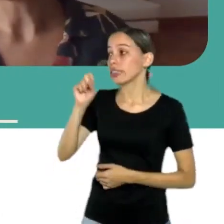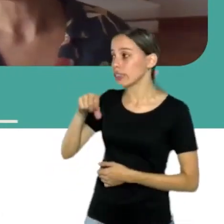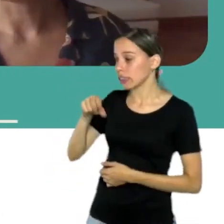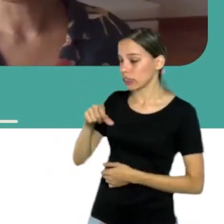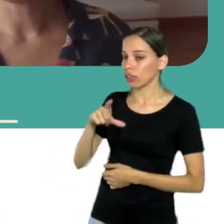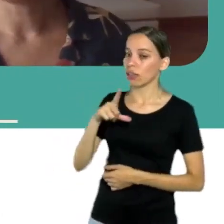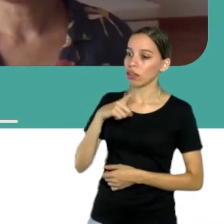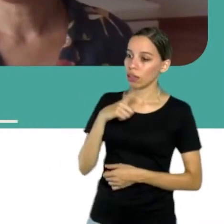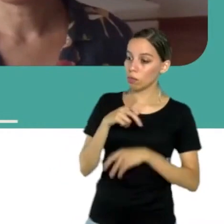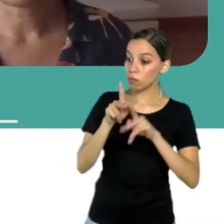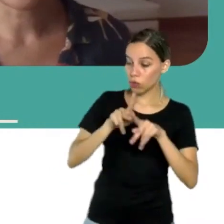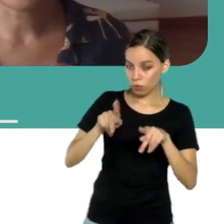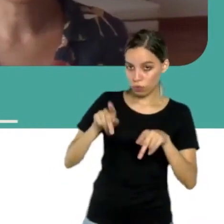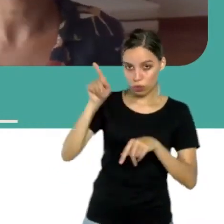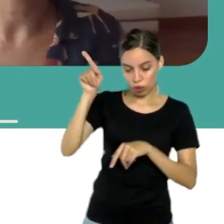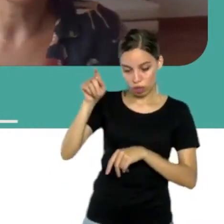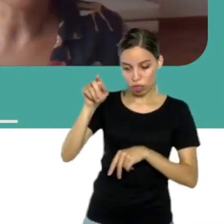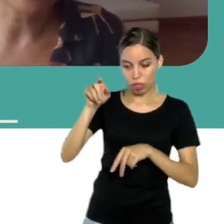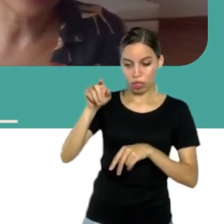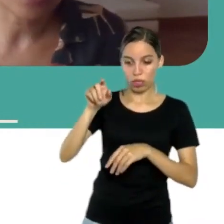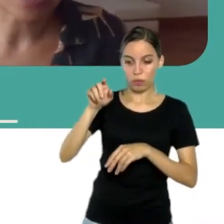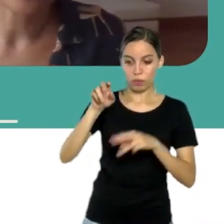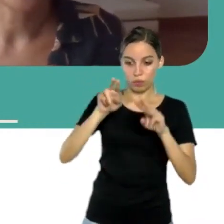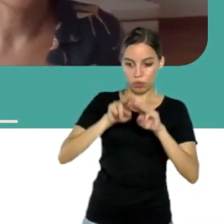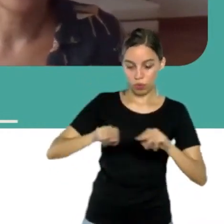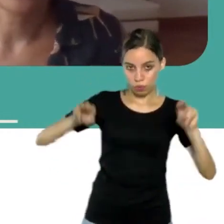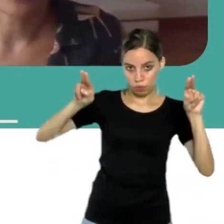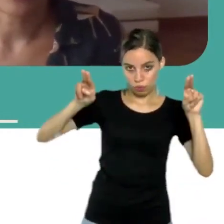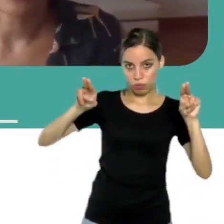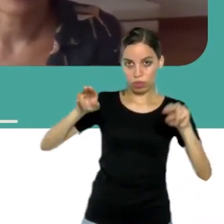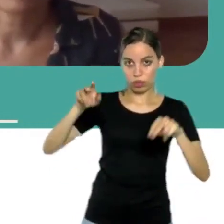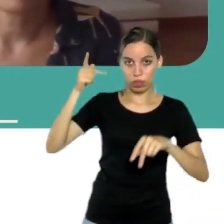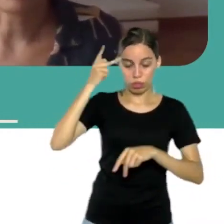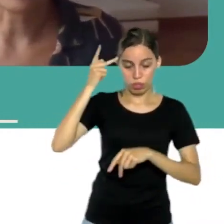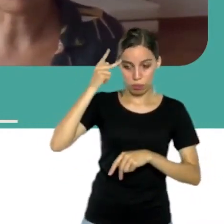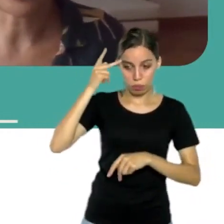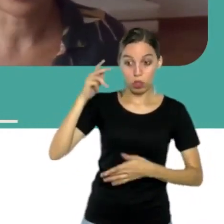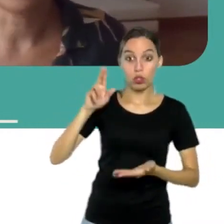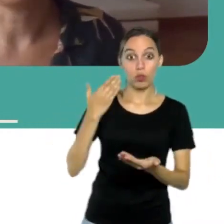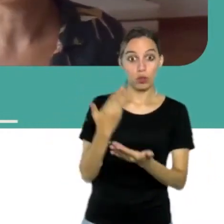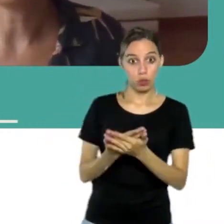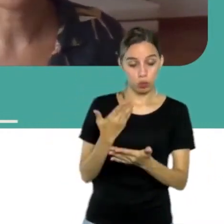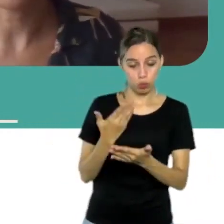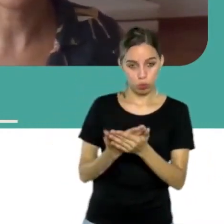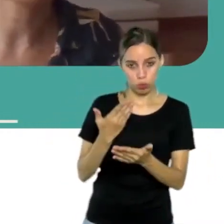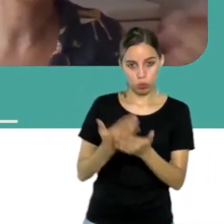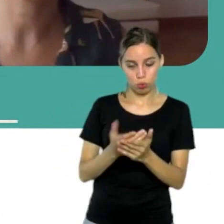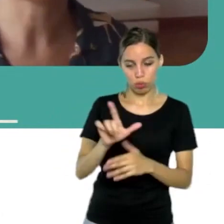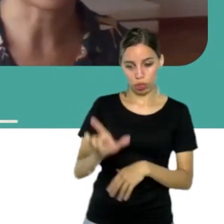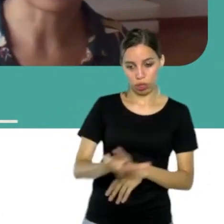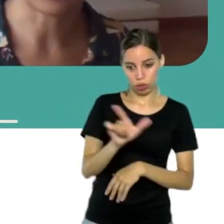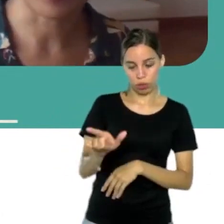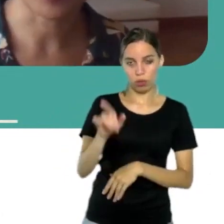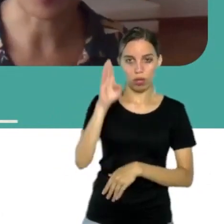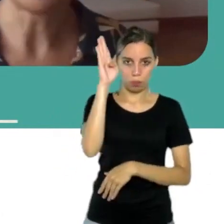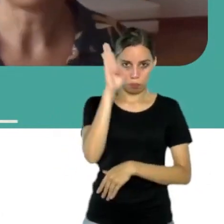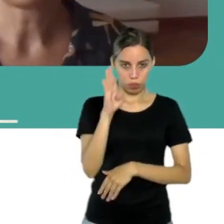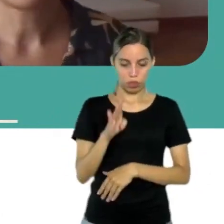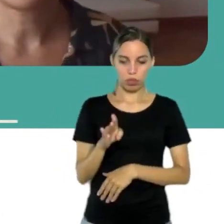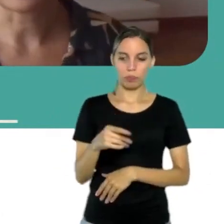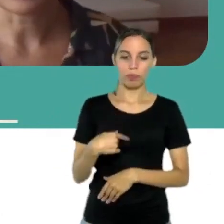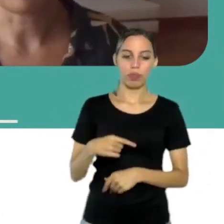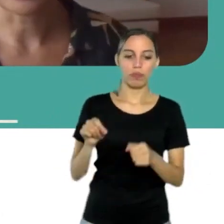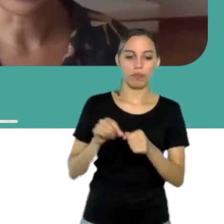Paulo, que estuda literatura contemporânea brasileira, fez um contato com o